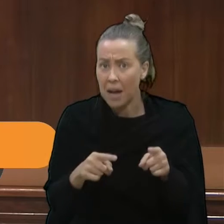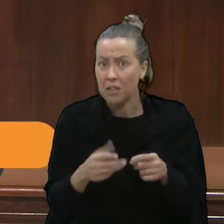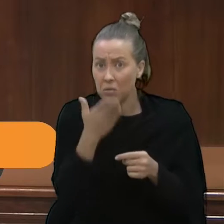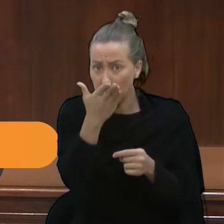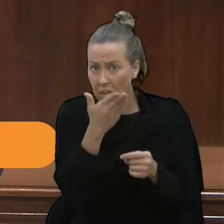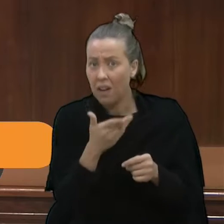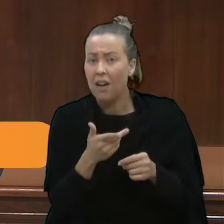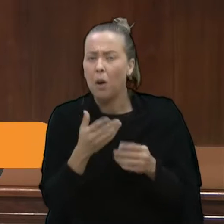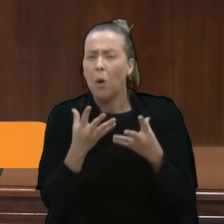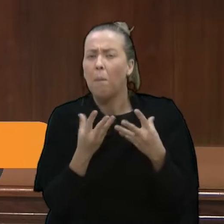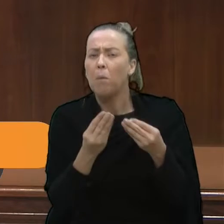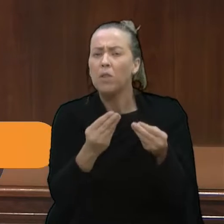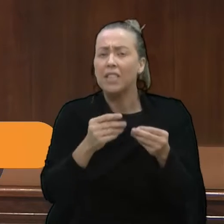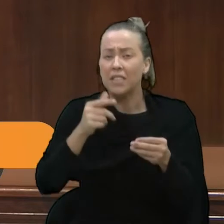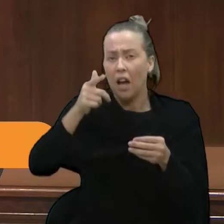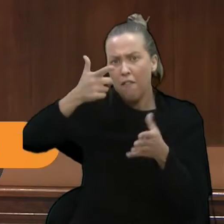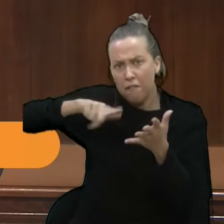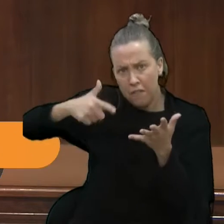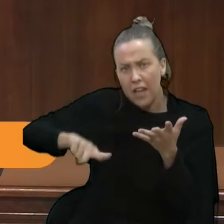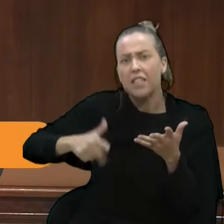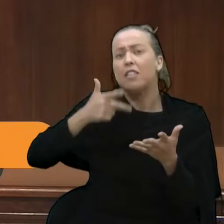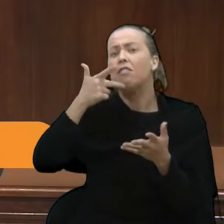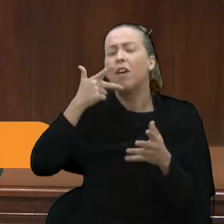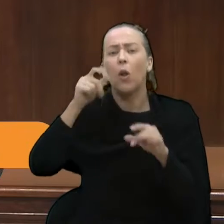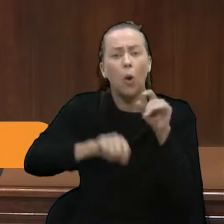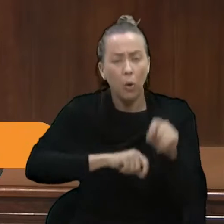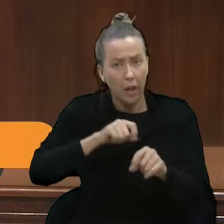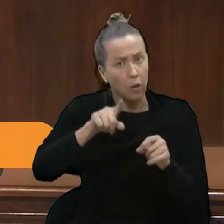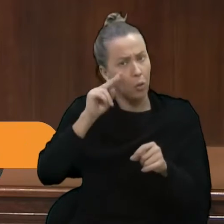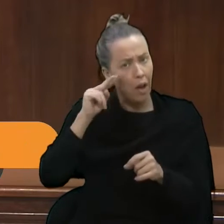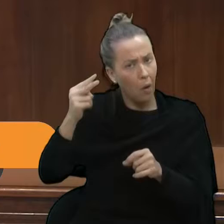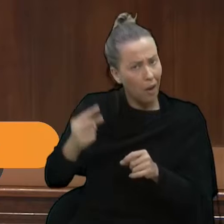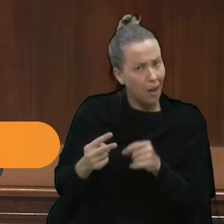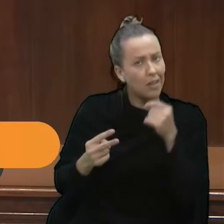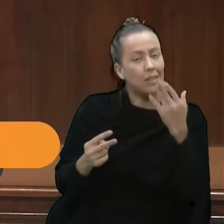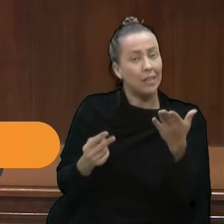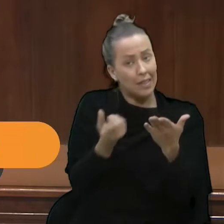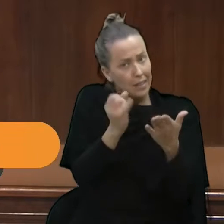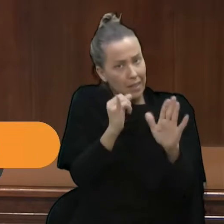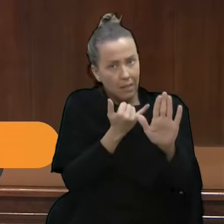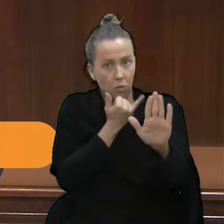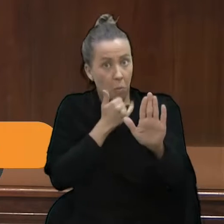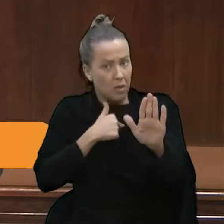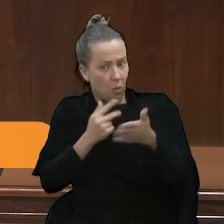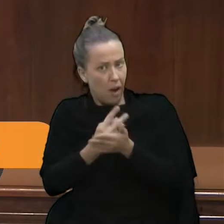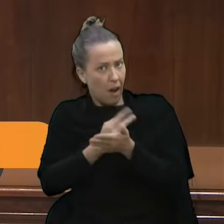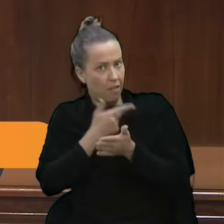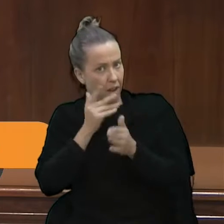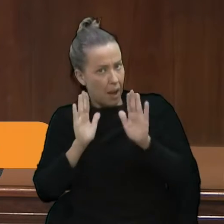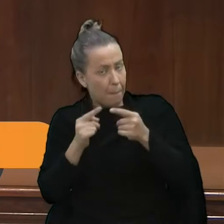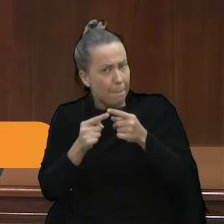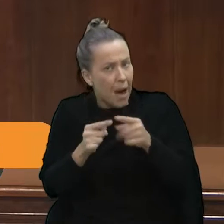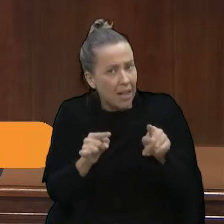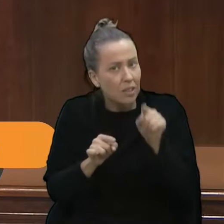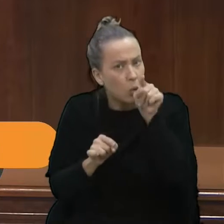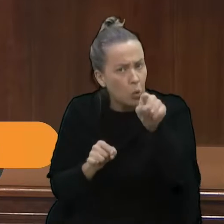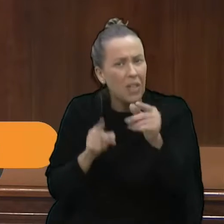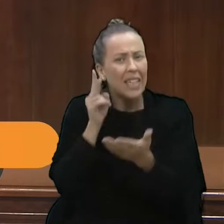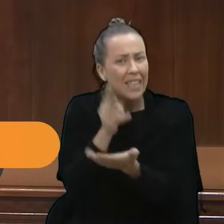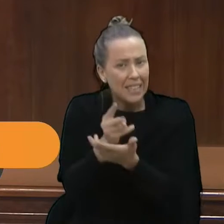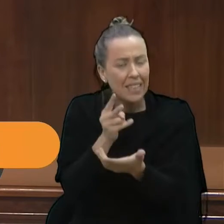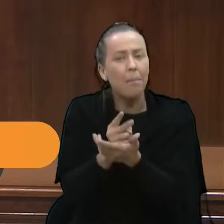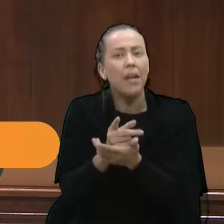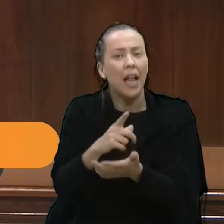e muitos comentários seus, e você há de reconhecer isso, e se eu estou errando, por favor, me corrige, você também tem